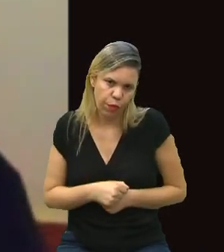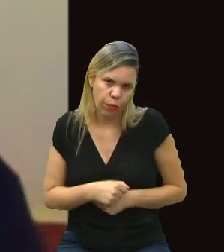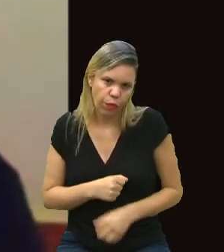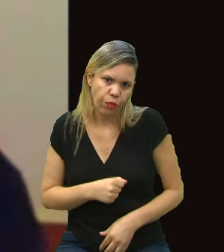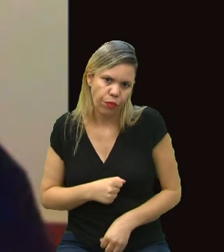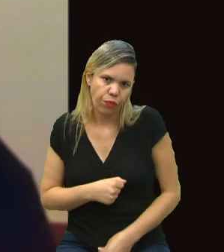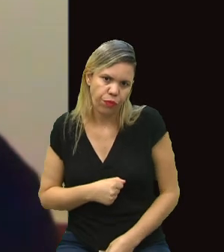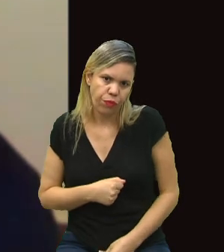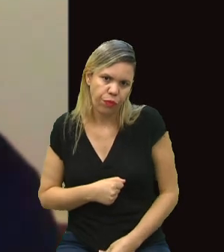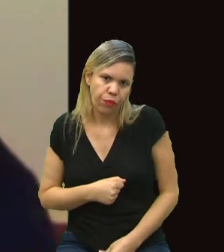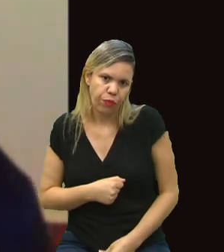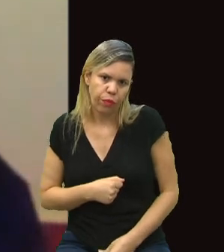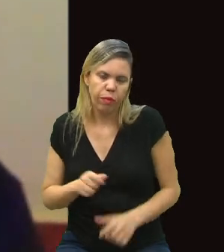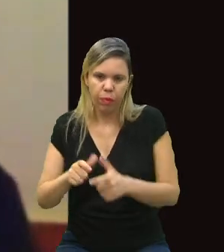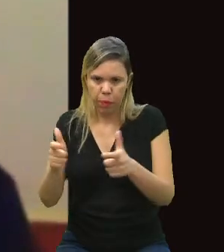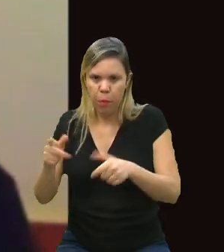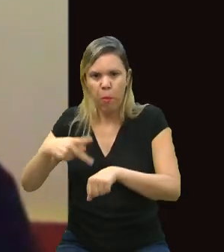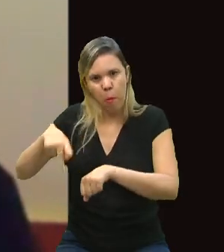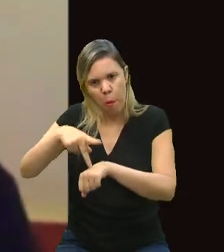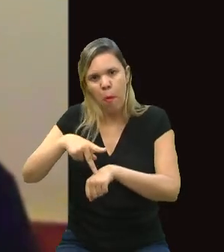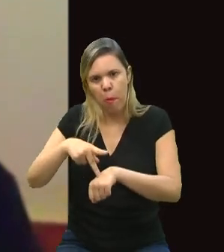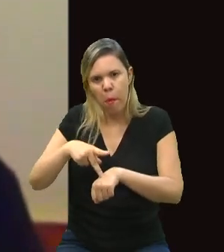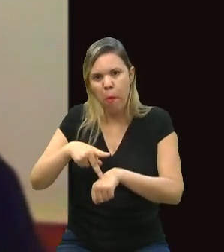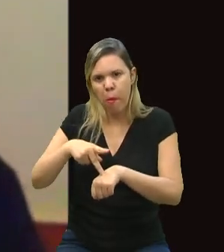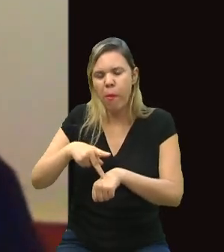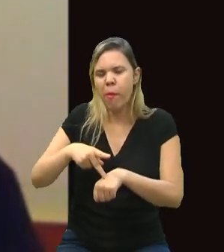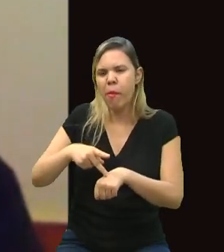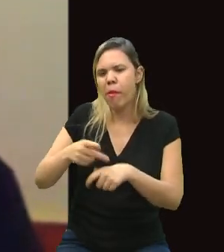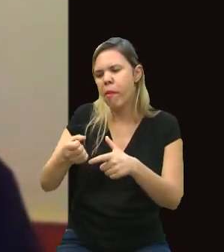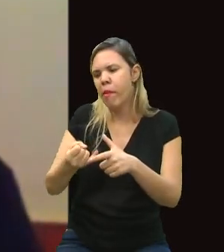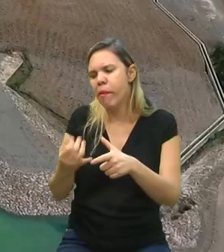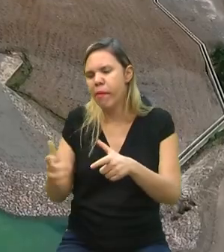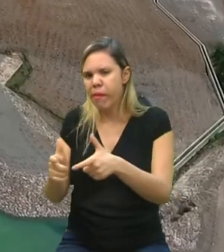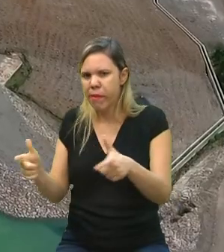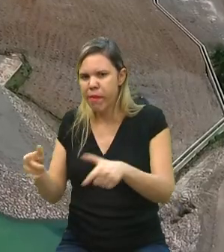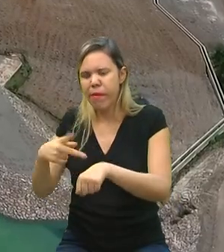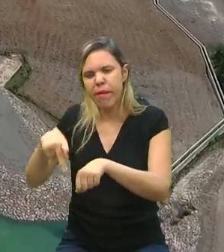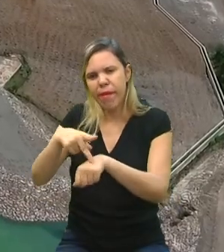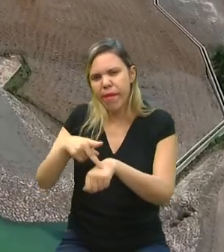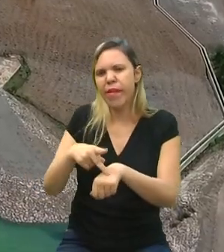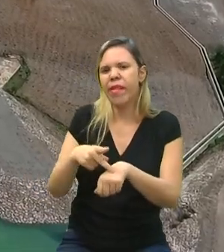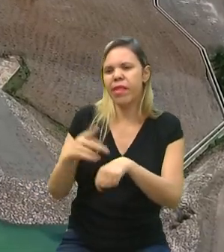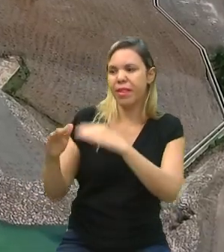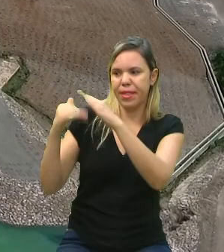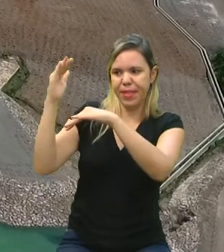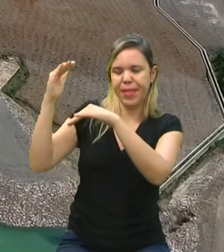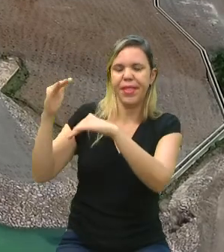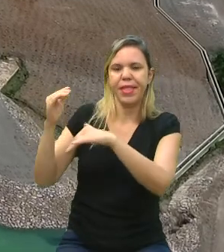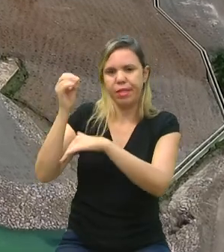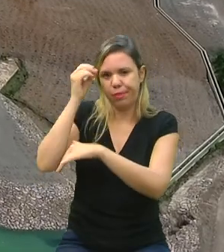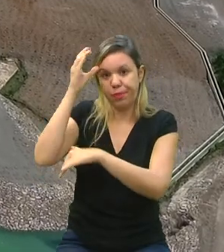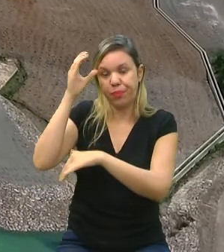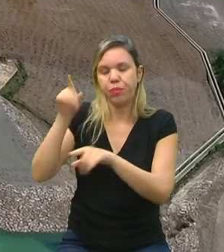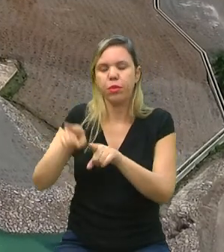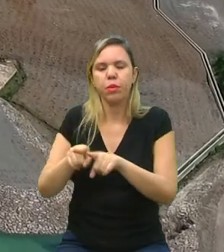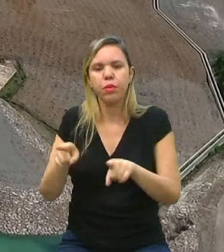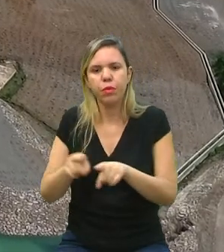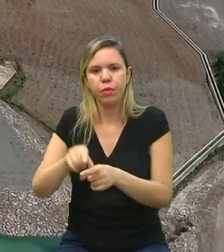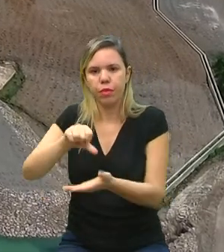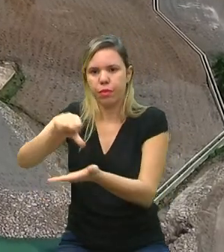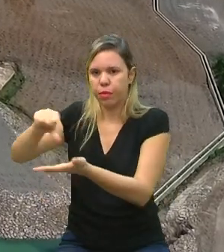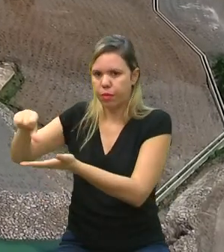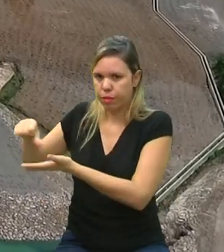mundo, principalmente nos países desenvolvidos, os setores que mais emitem gás de efeito estufa é o setor de